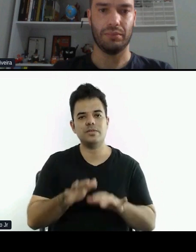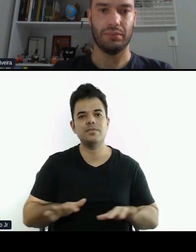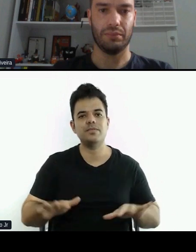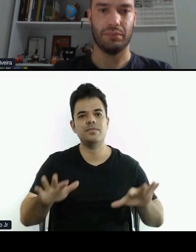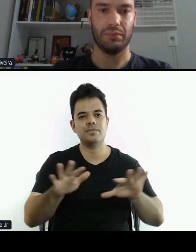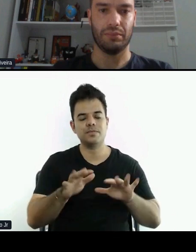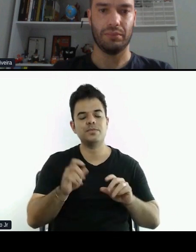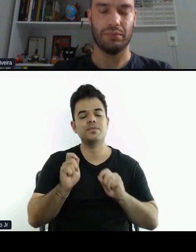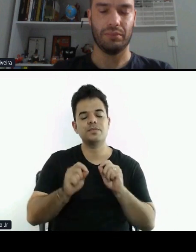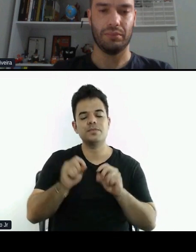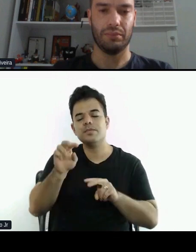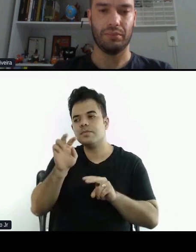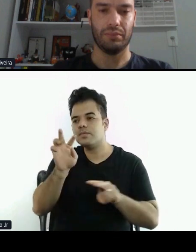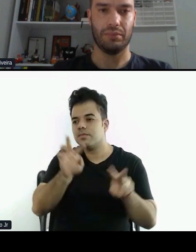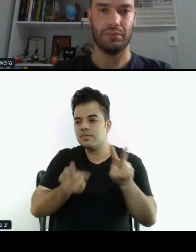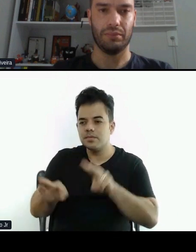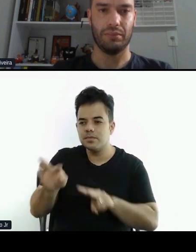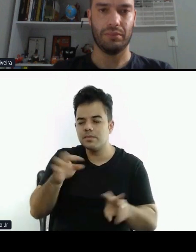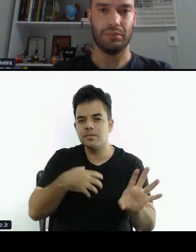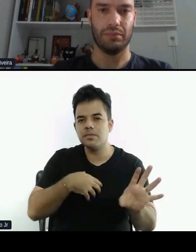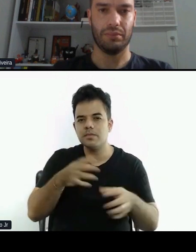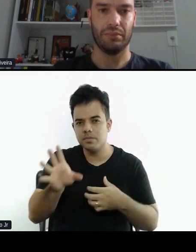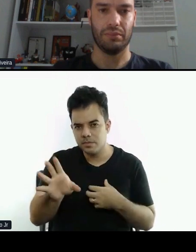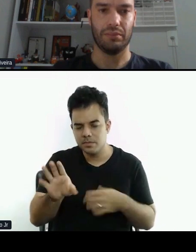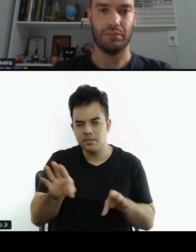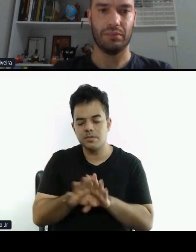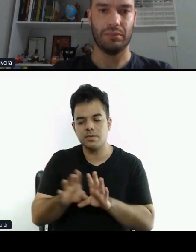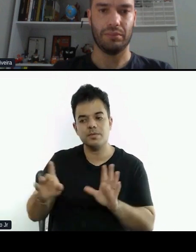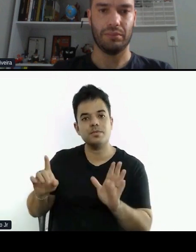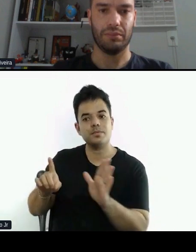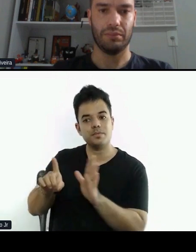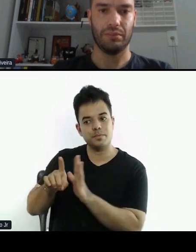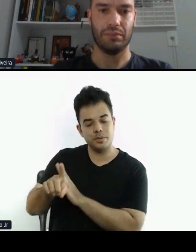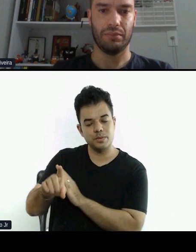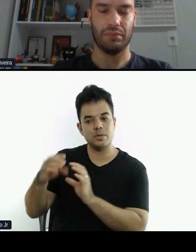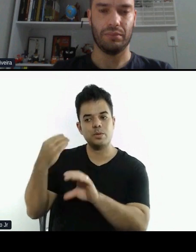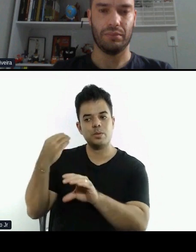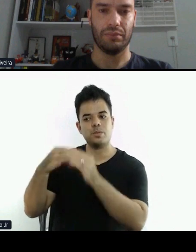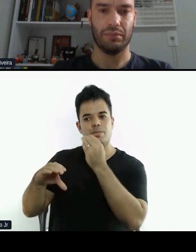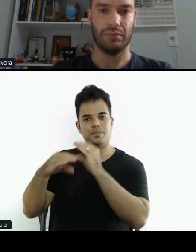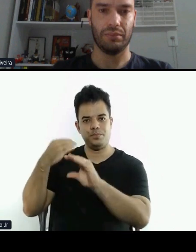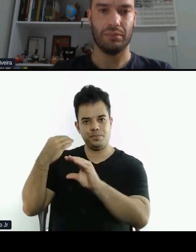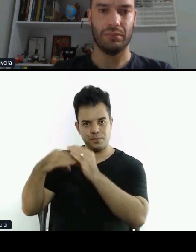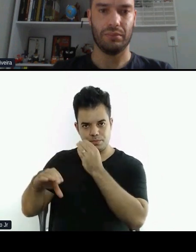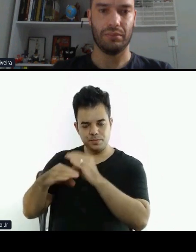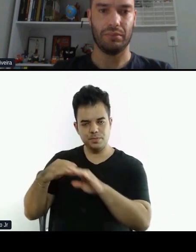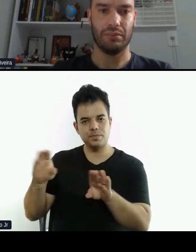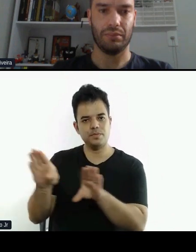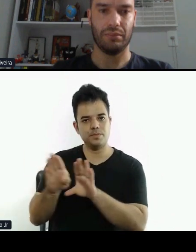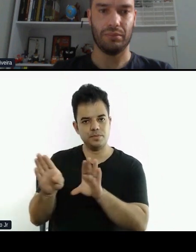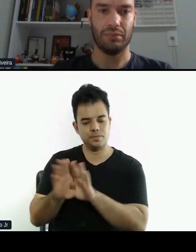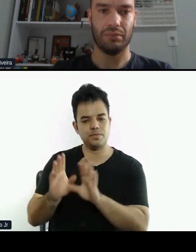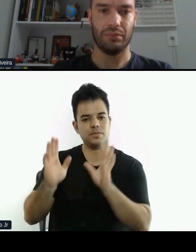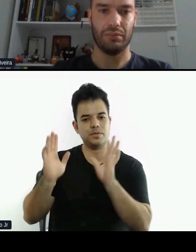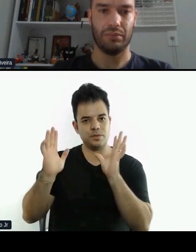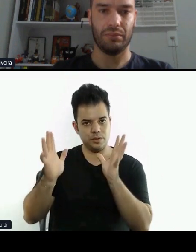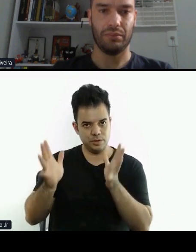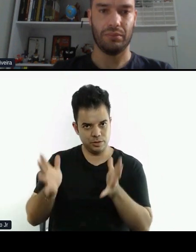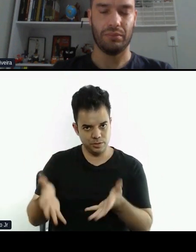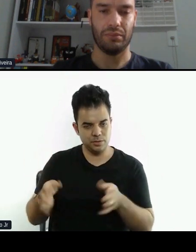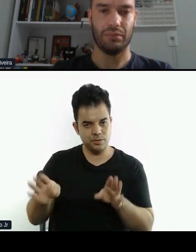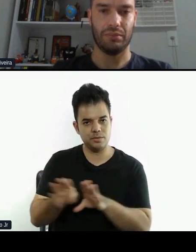é essa empatia, mas realmente perguntando a comunicação, a forma de comunicar, seja através de